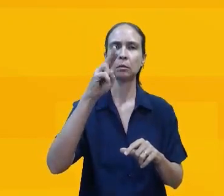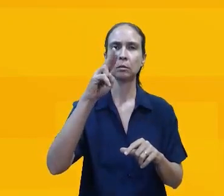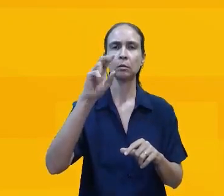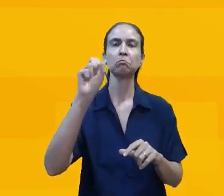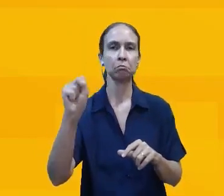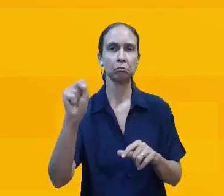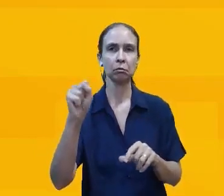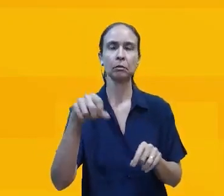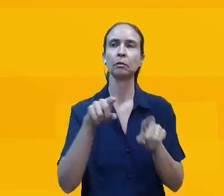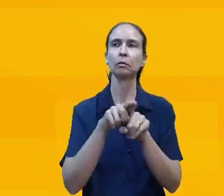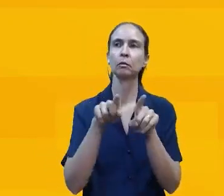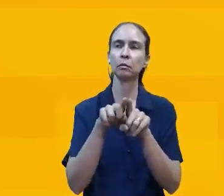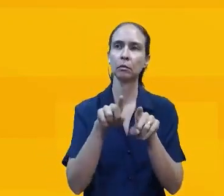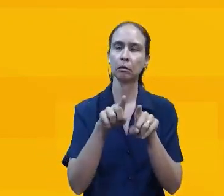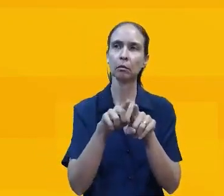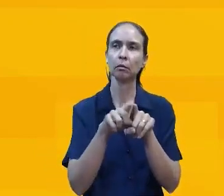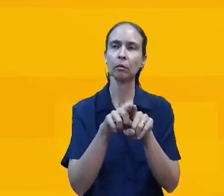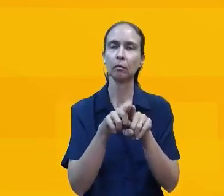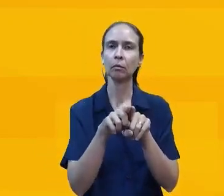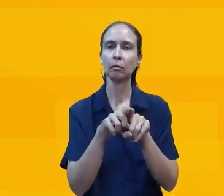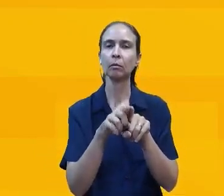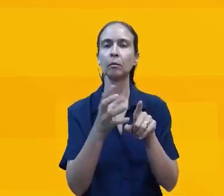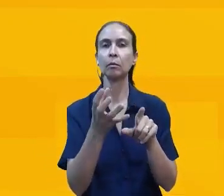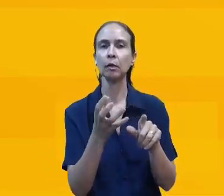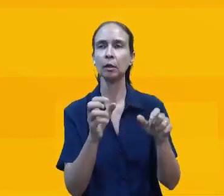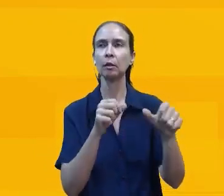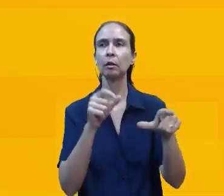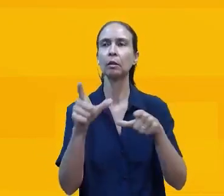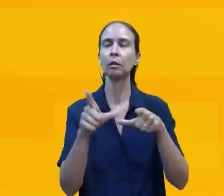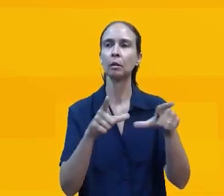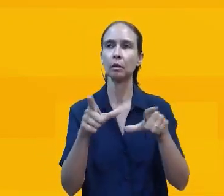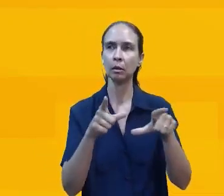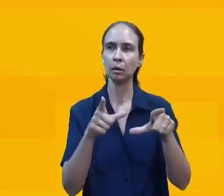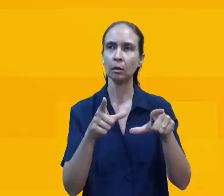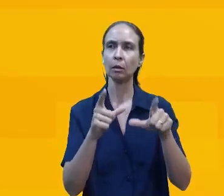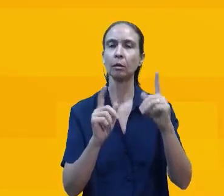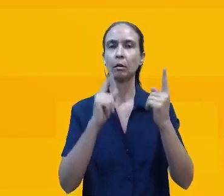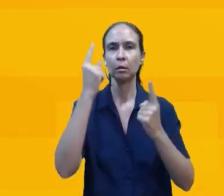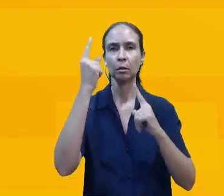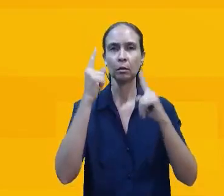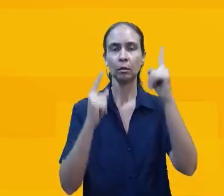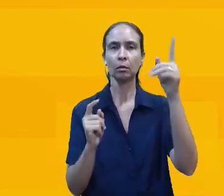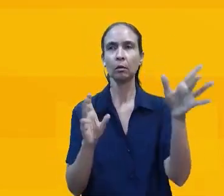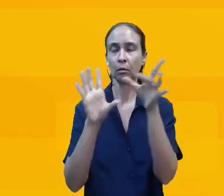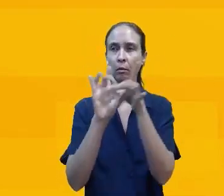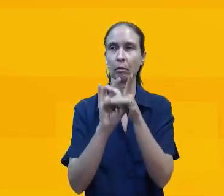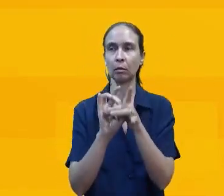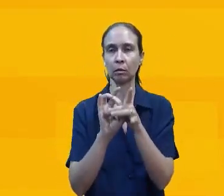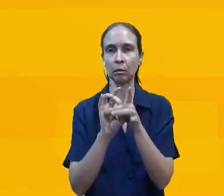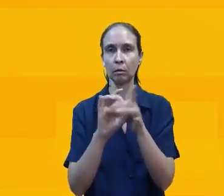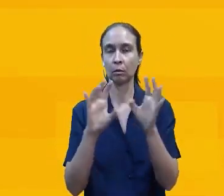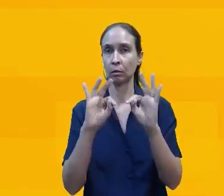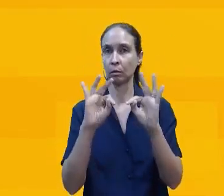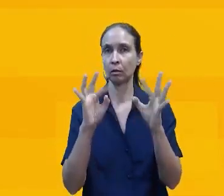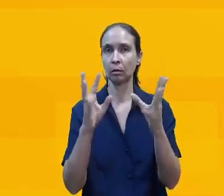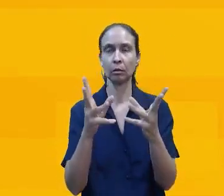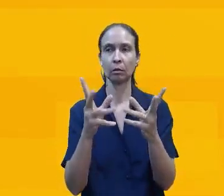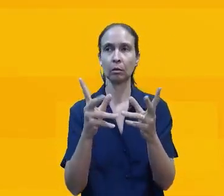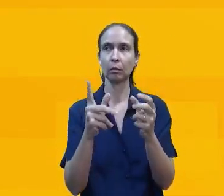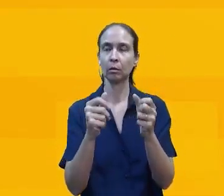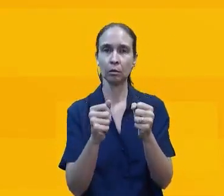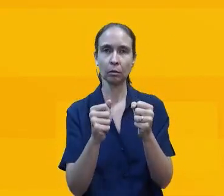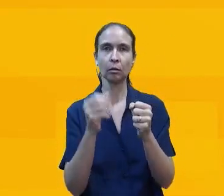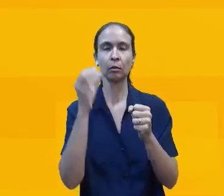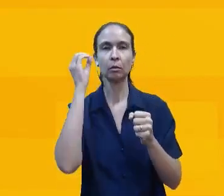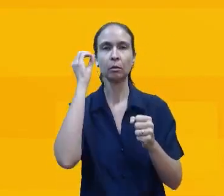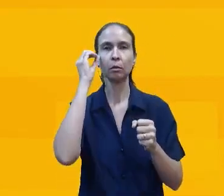Manaus, eles também estão trabalhando nessa direção da produção integrada. E isso tudo em função do conhecimento gerado